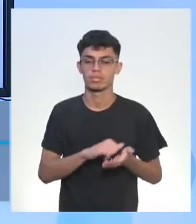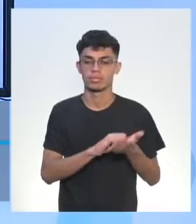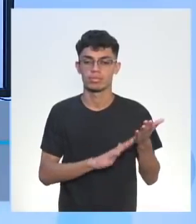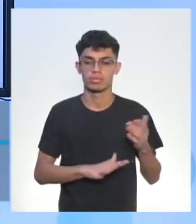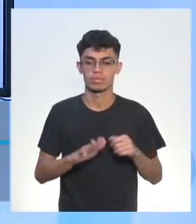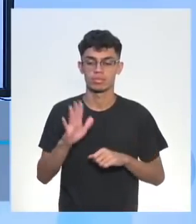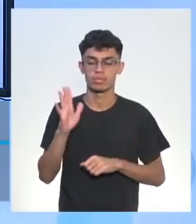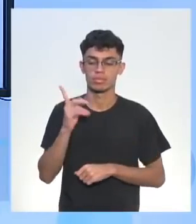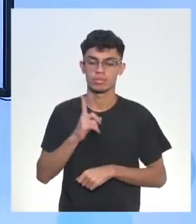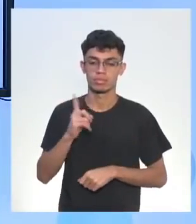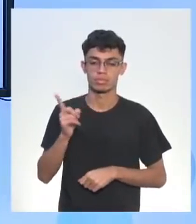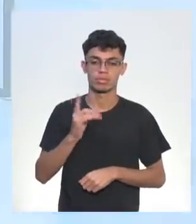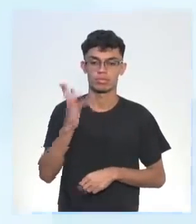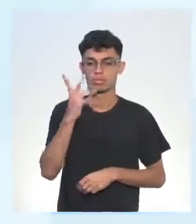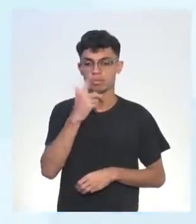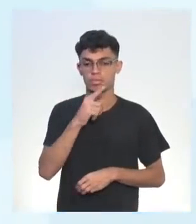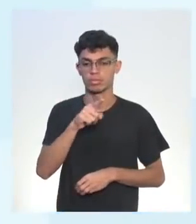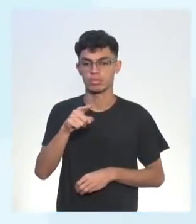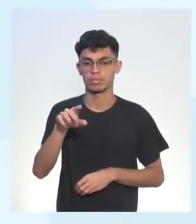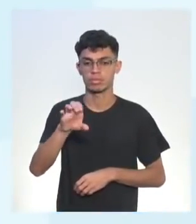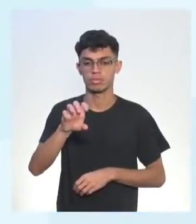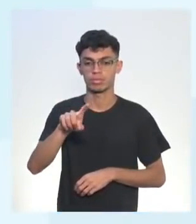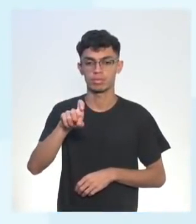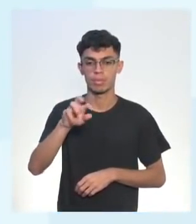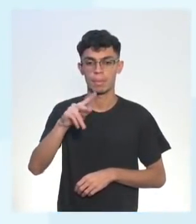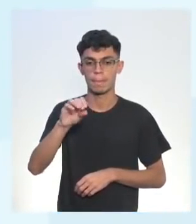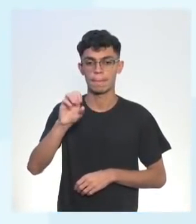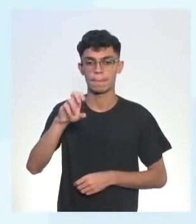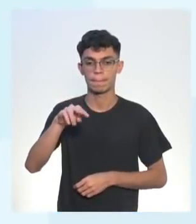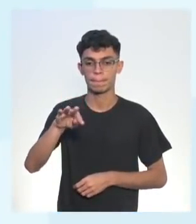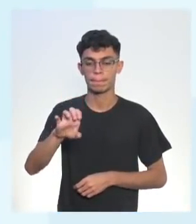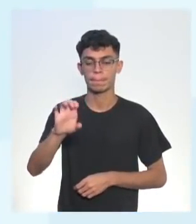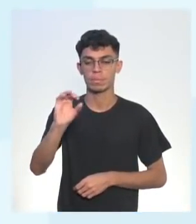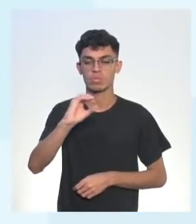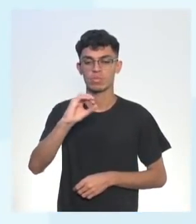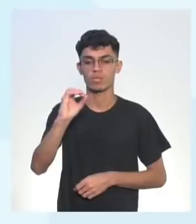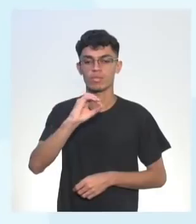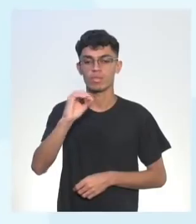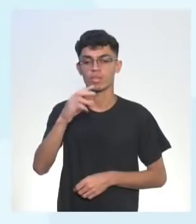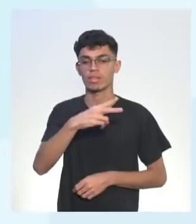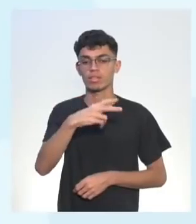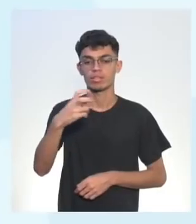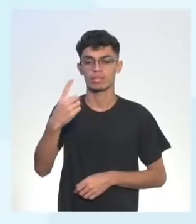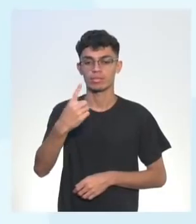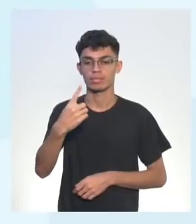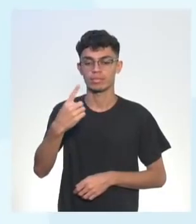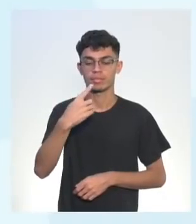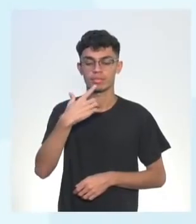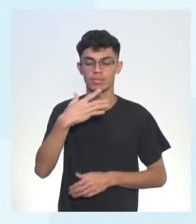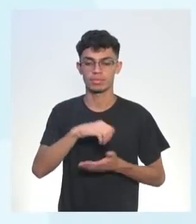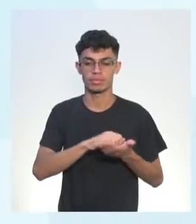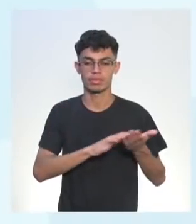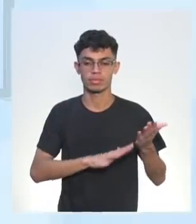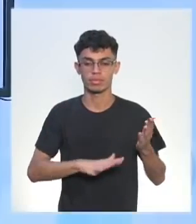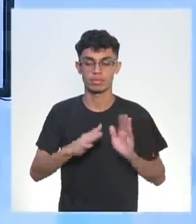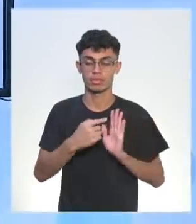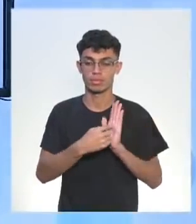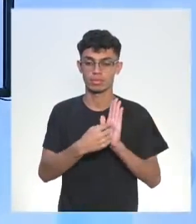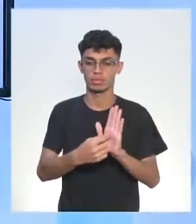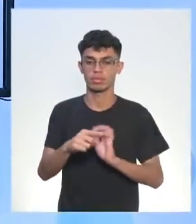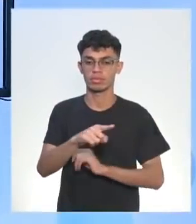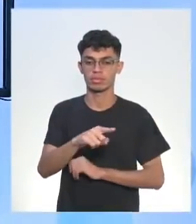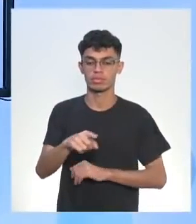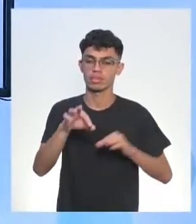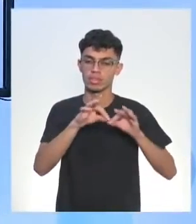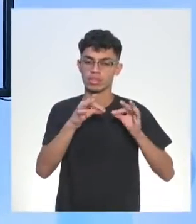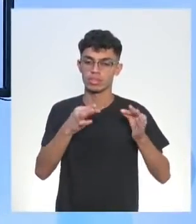Esse daqui é muito bonitinho. E se o expoente for 0, o resultado vai dar sempre 1. Esse exercício eu vou fazer uma demonstração para você,